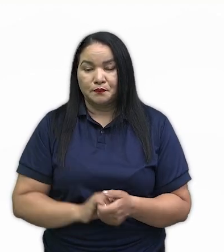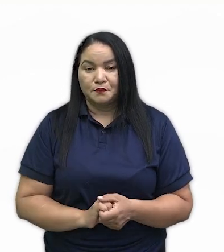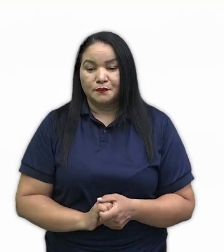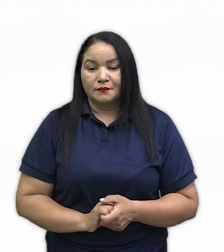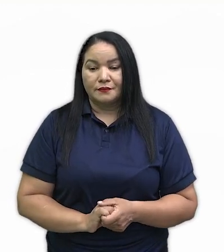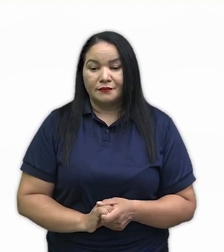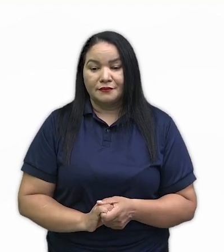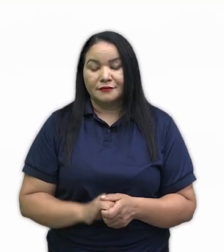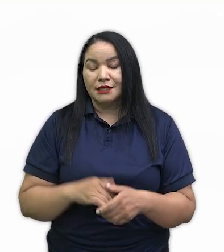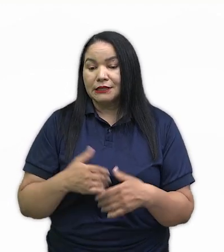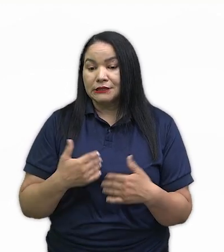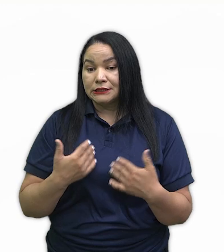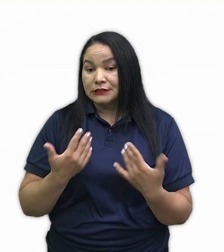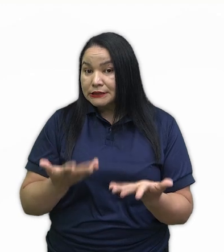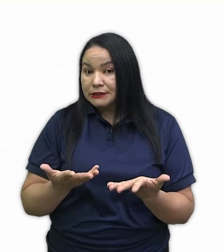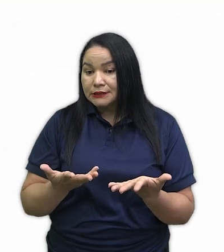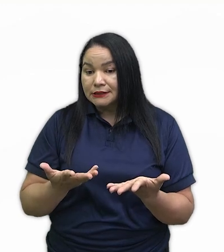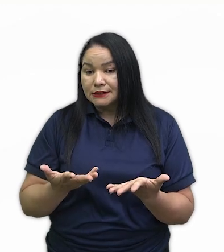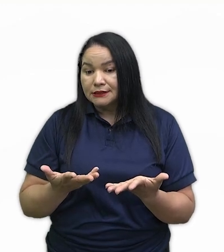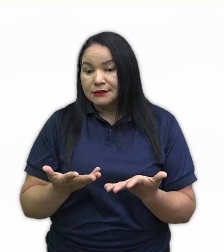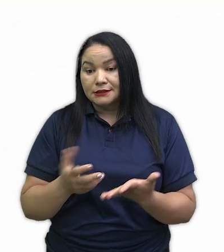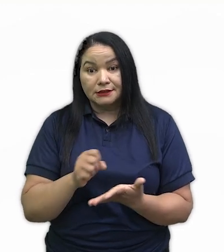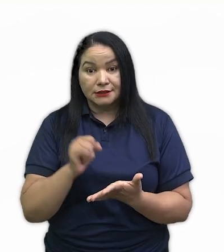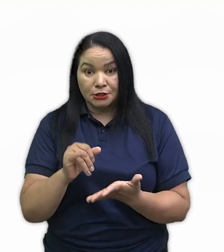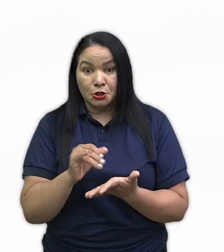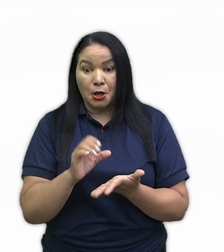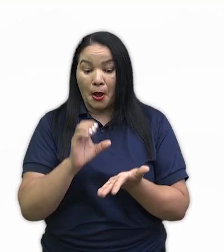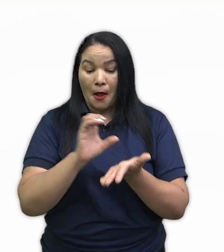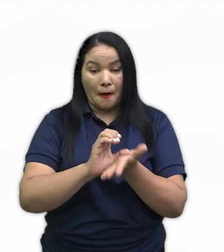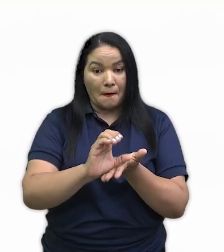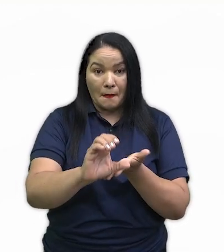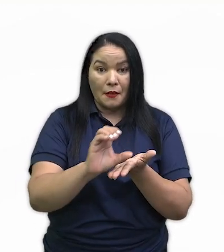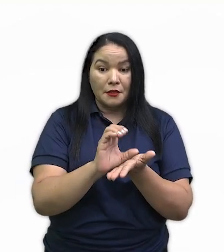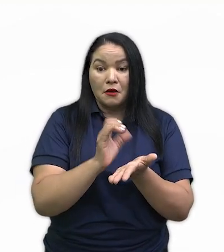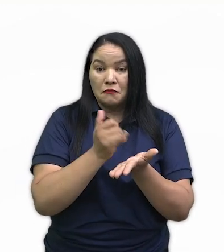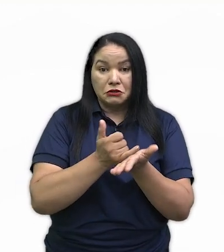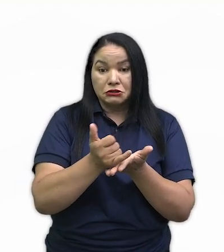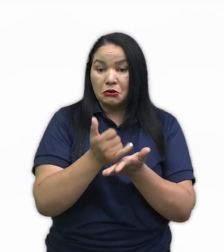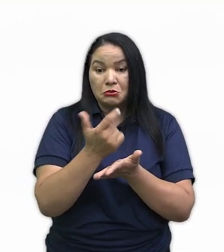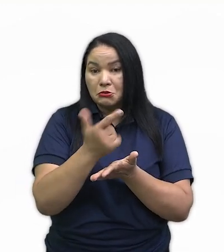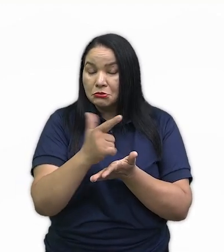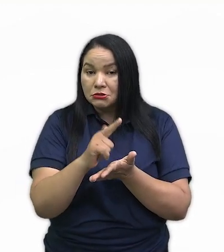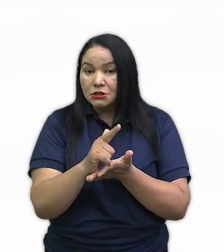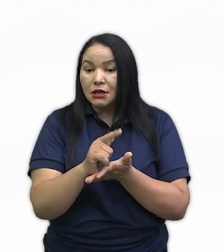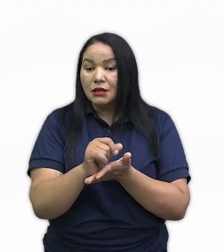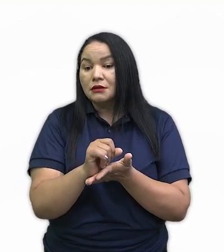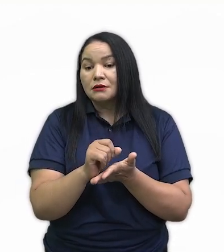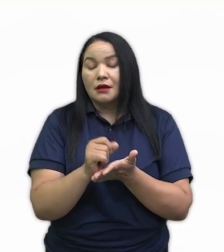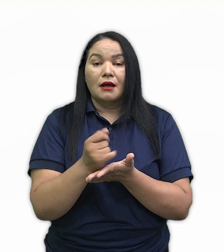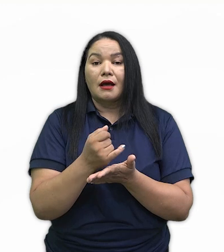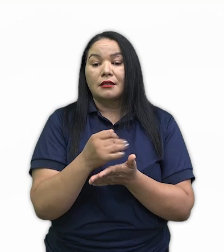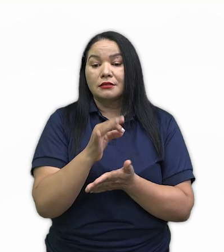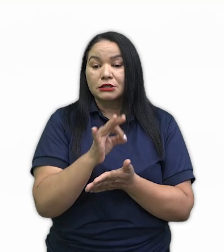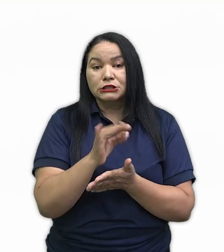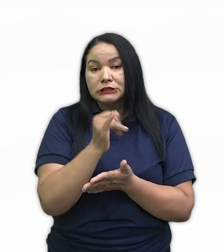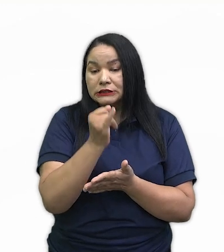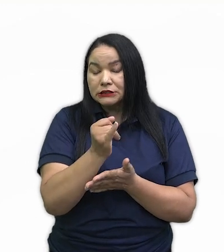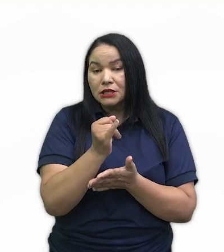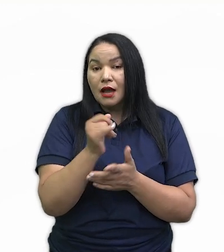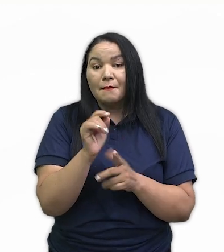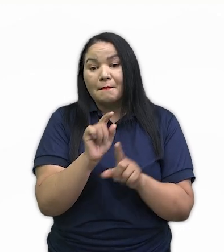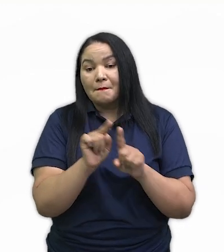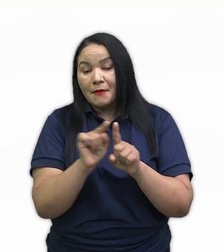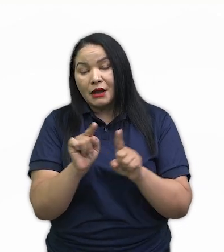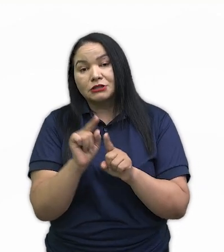1.785. E aí, embora não tenhamos o valor do capital inicial, a gente pode utilizar como resposta, aliás,